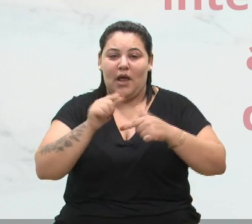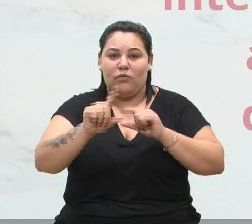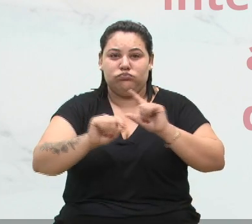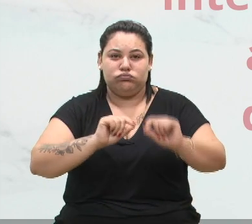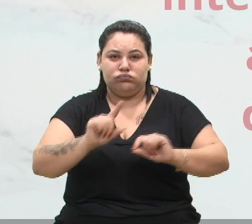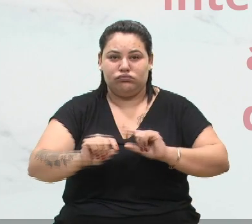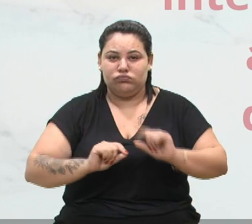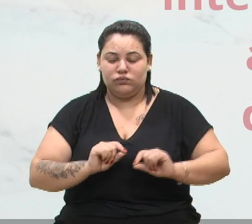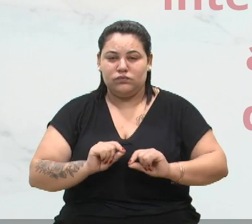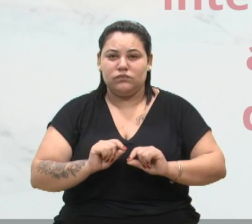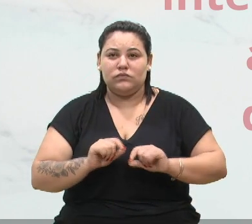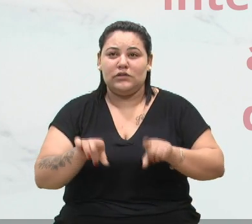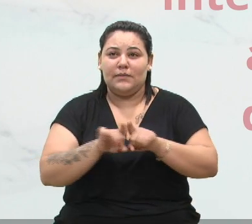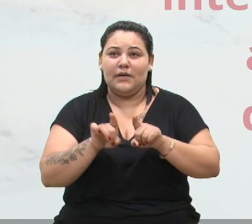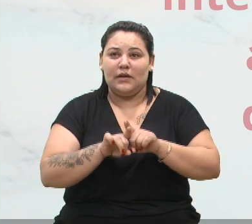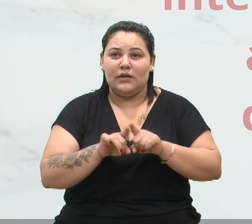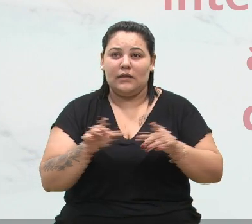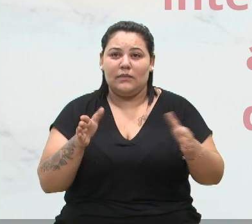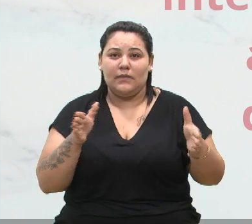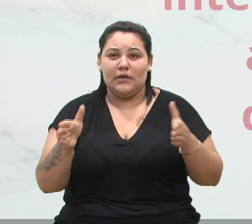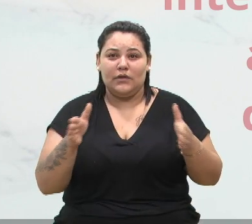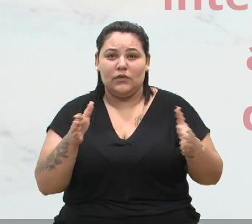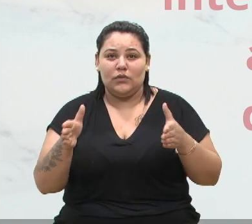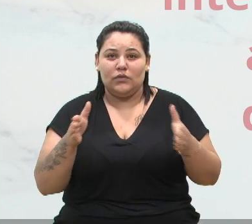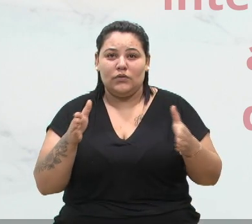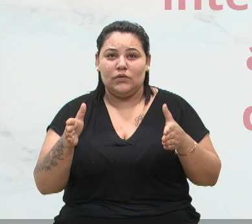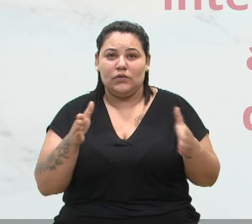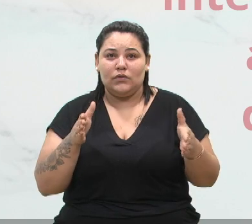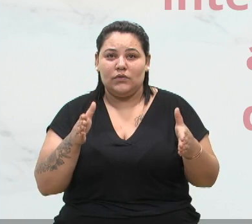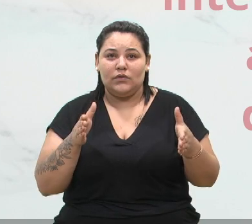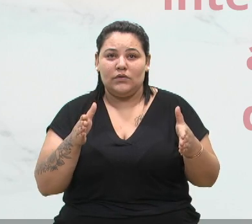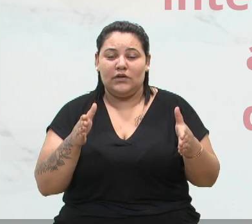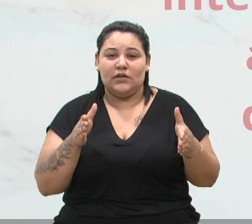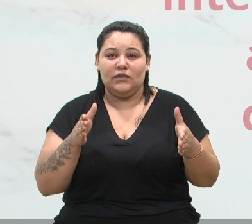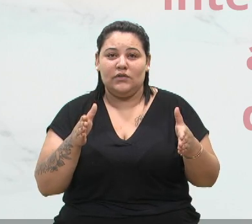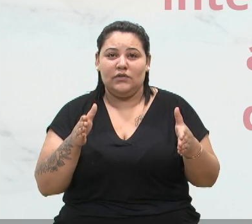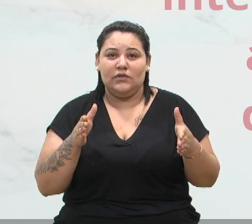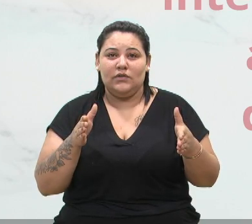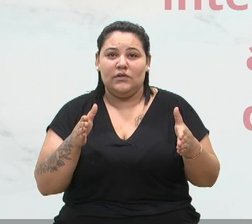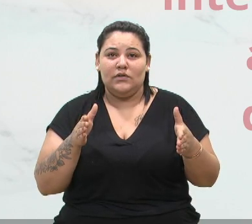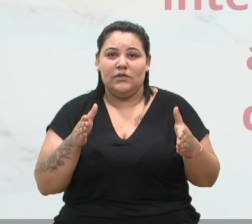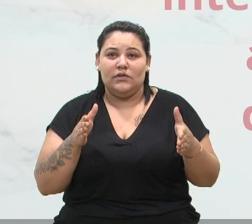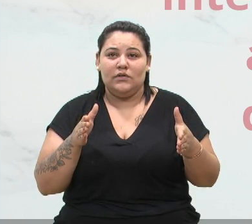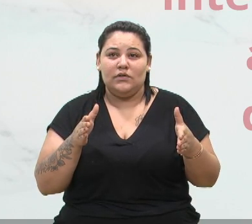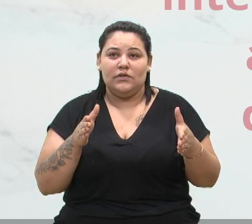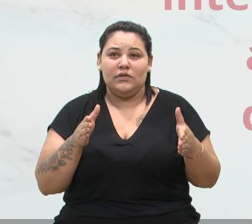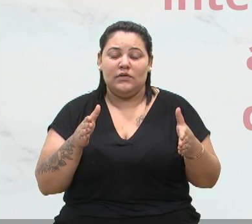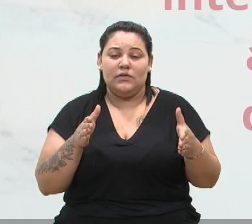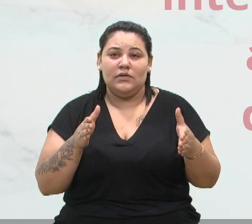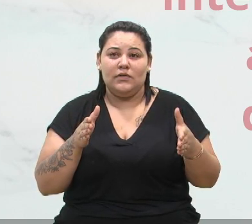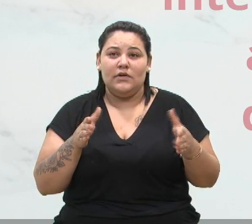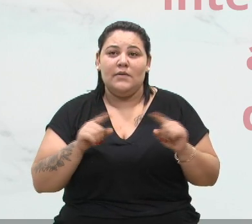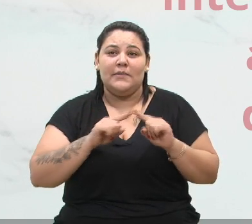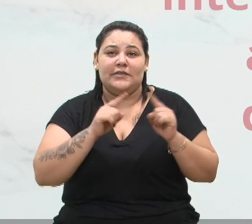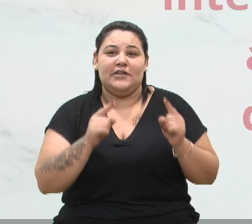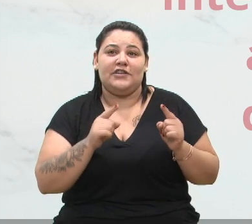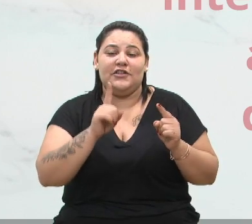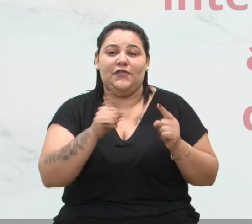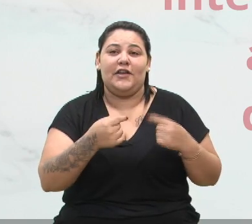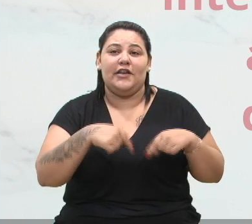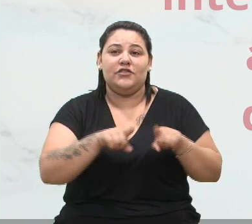foi, durante o governo anterior, quase se acabou, né,